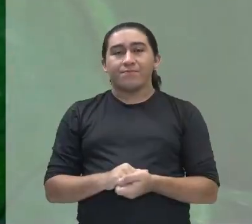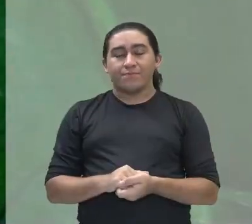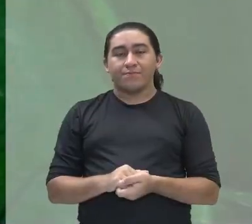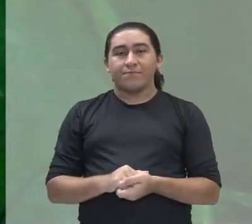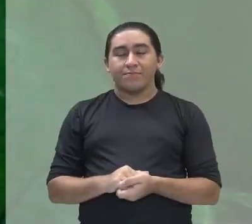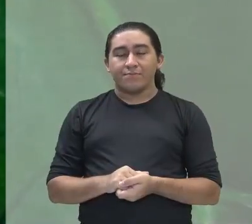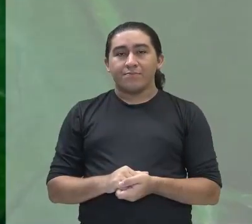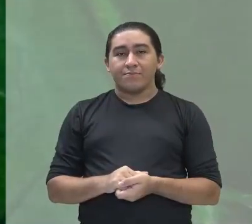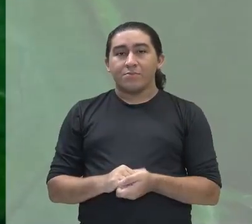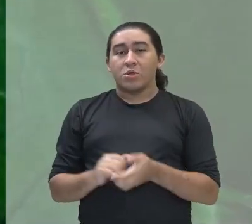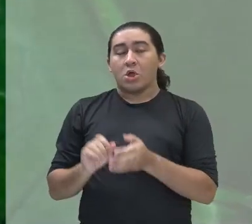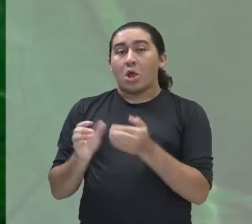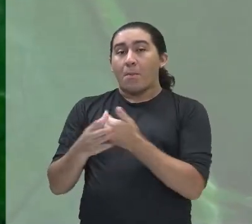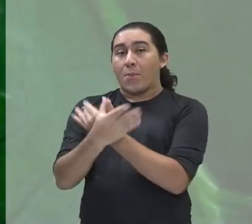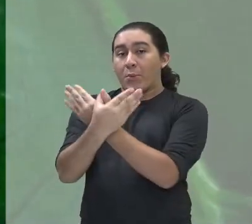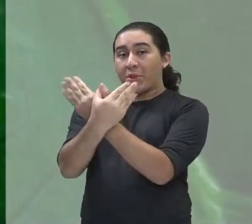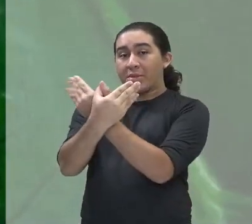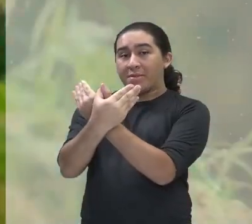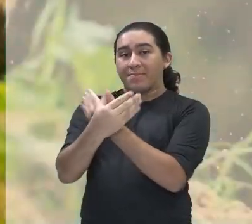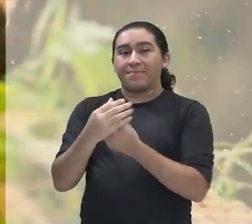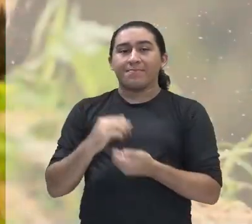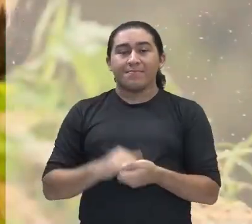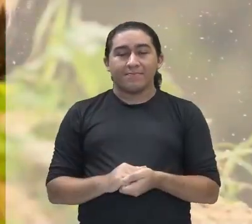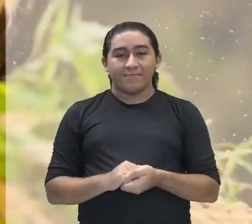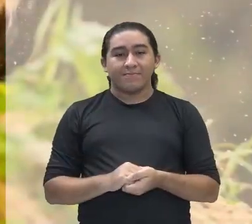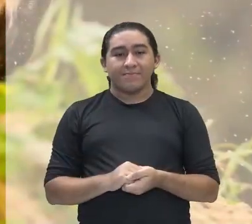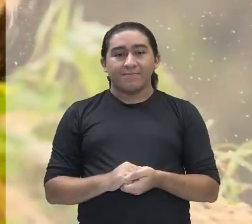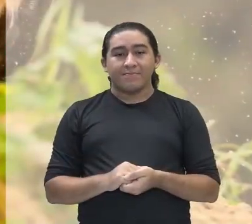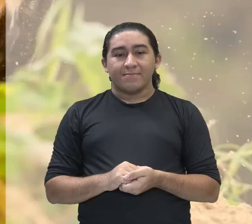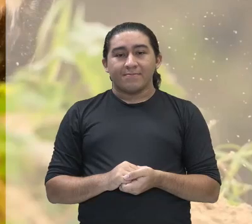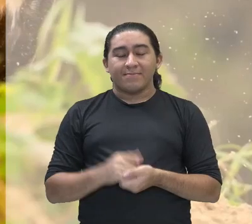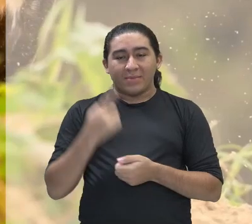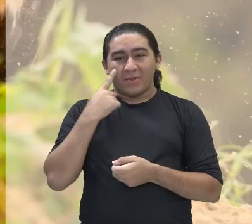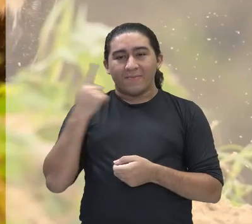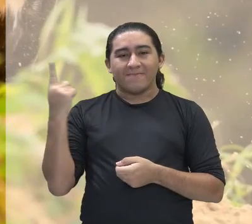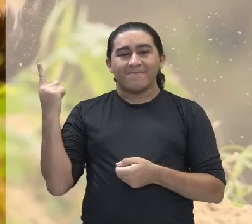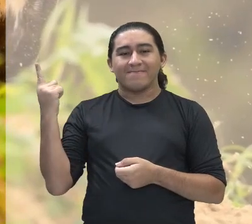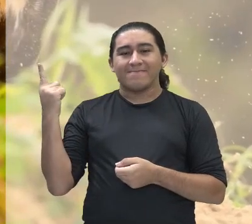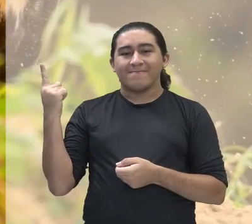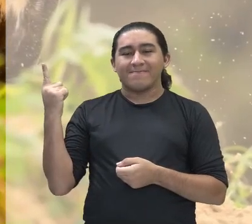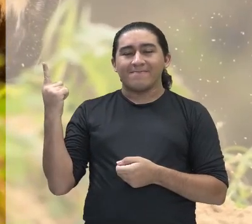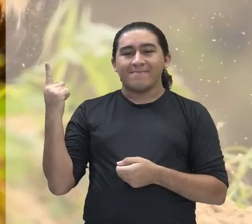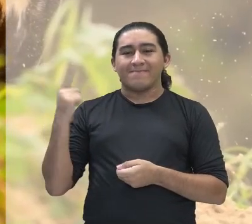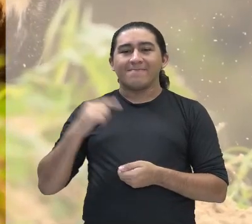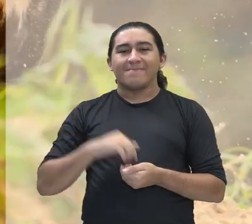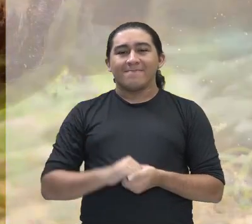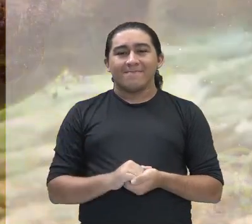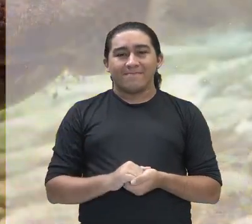Butterfly, borboleta. Giant otter, ariranha.